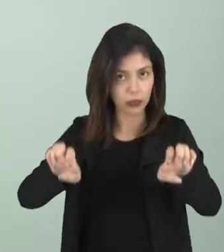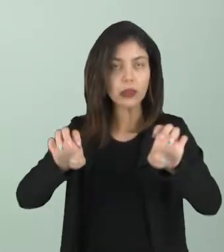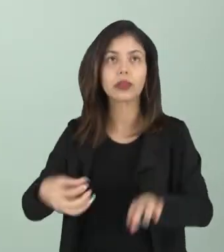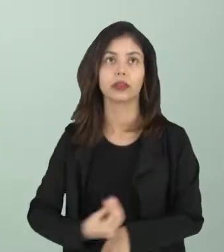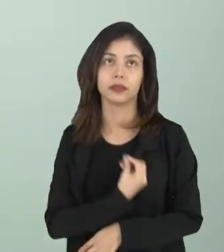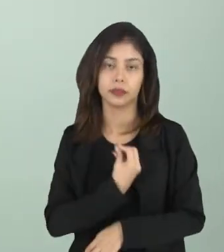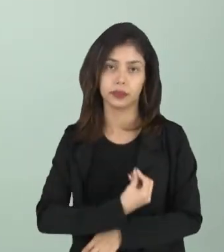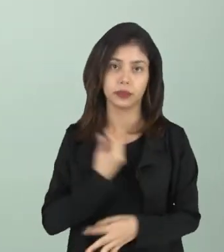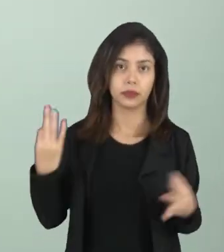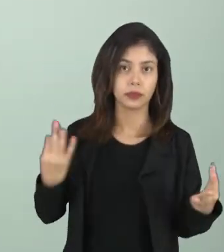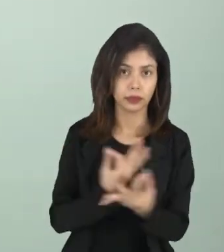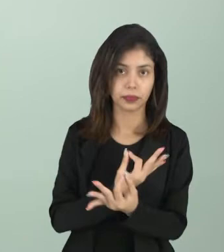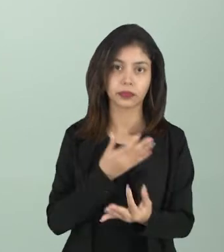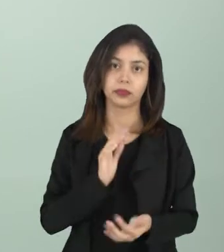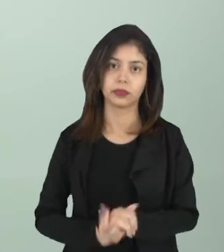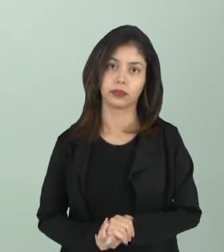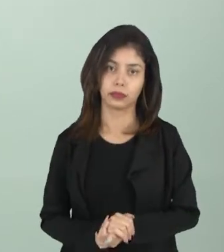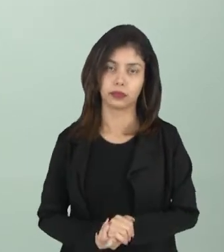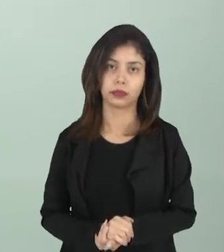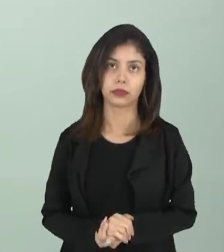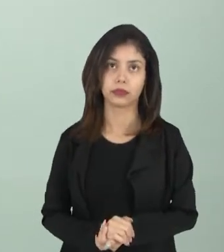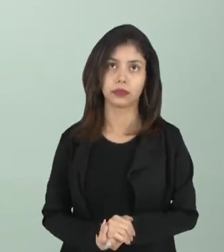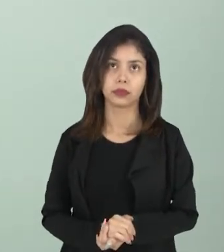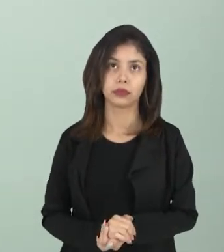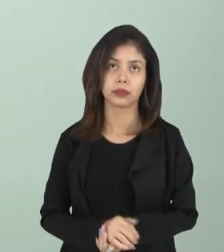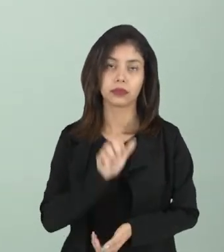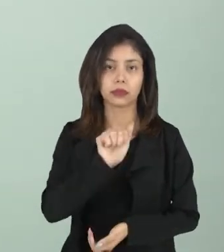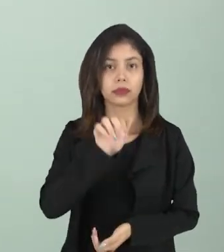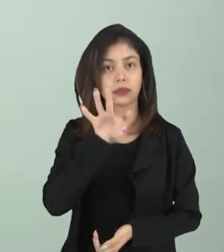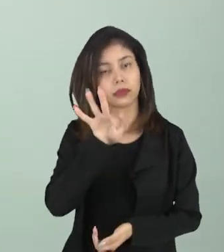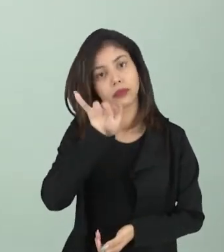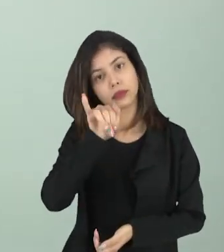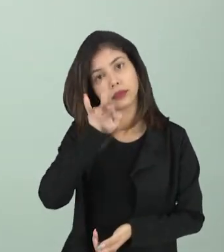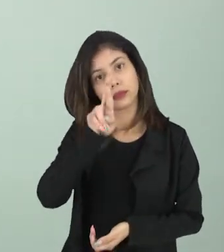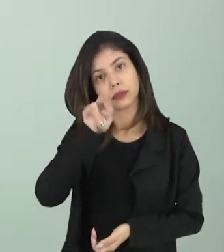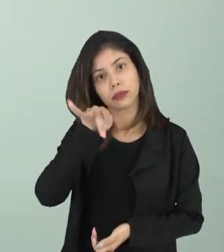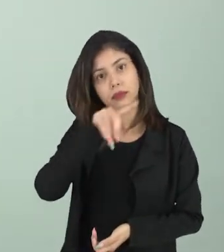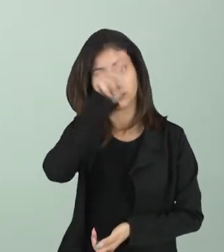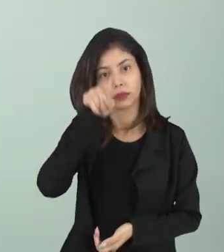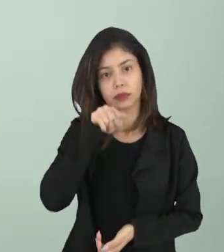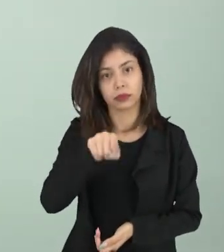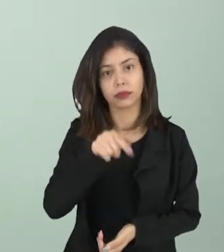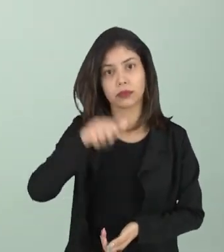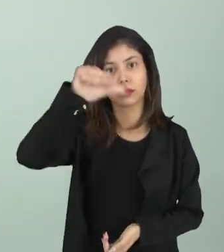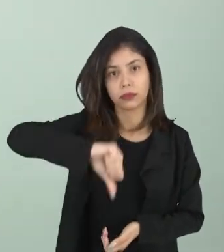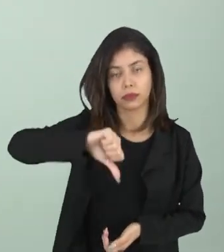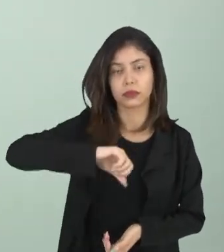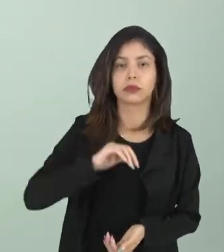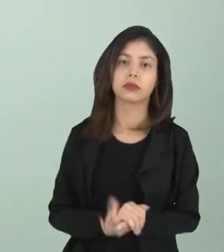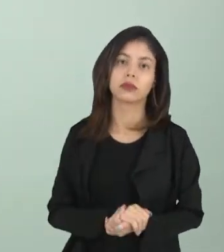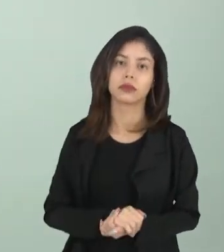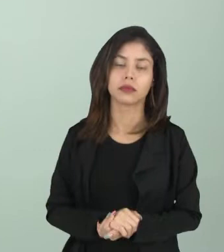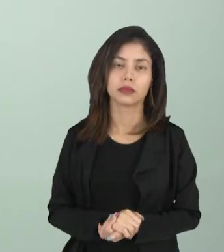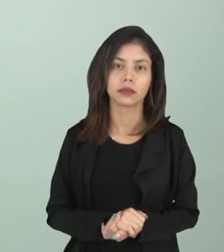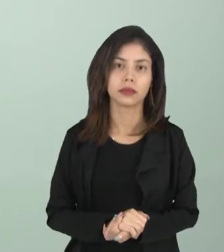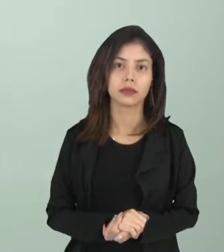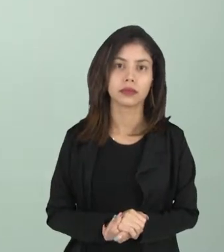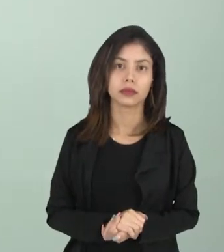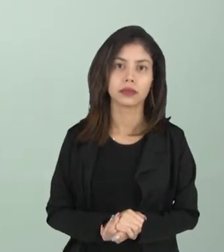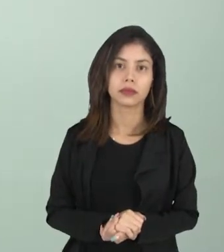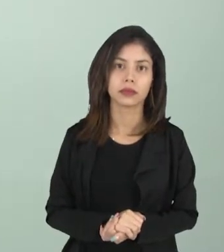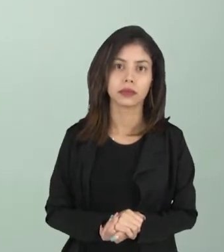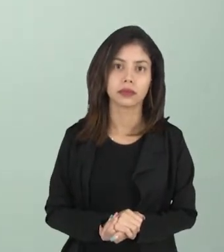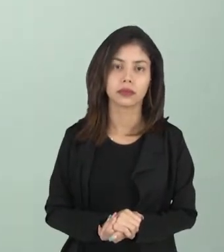do present perfect, que é a forma afirmativa, negativa e interrogativa, o